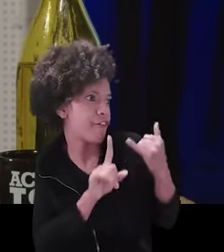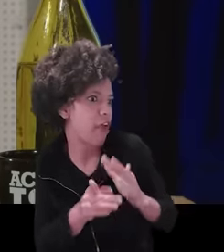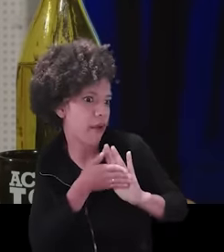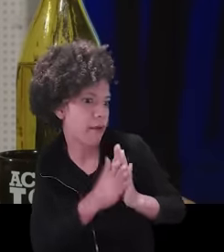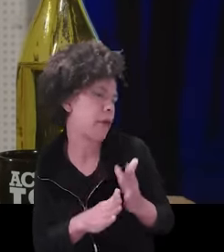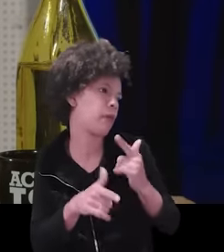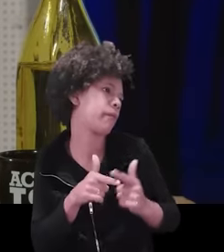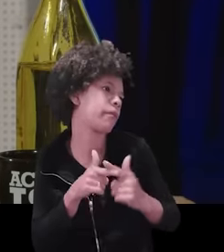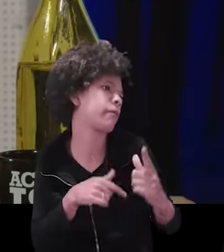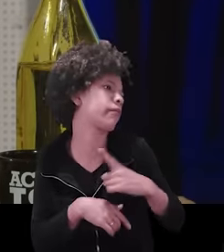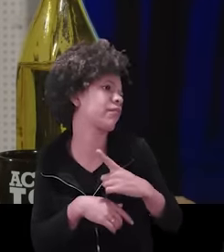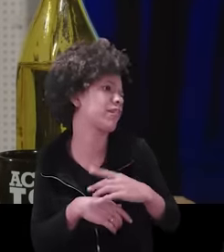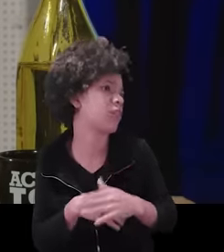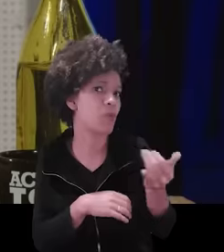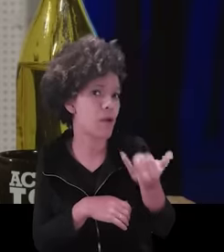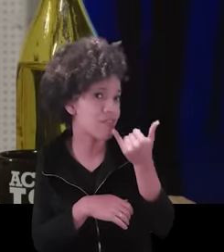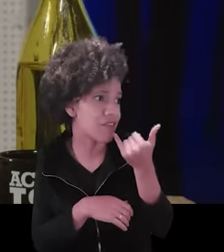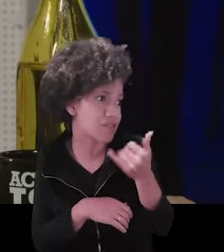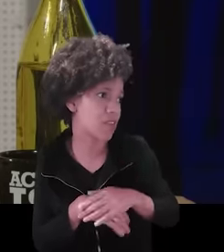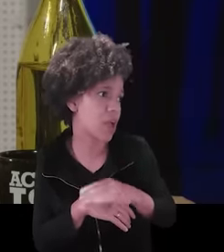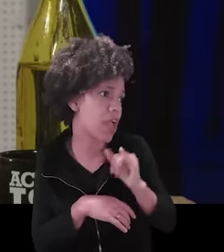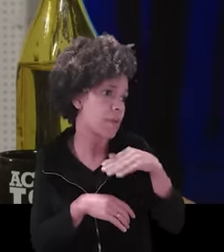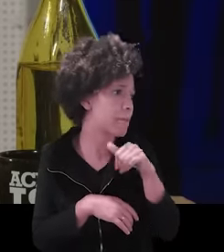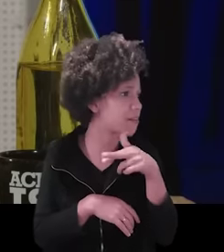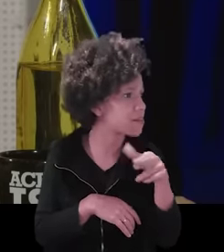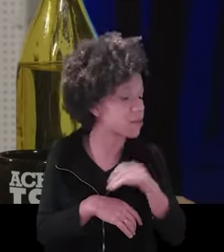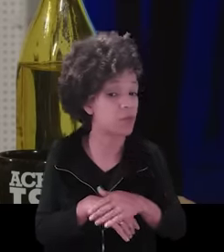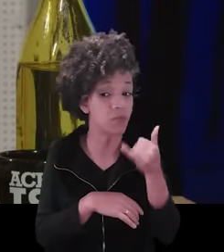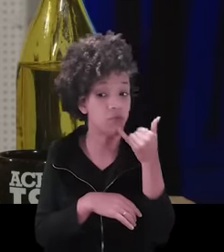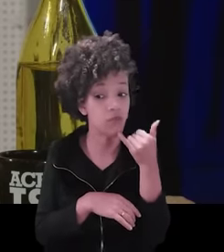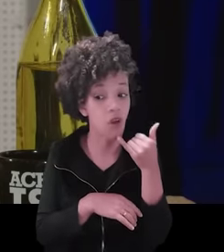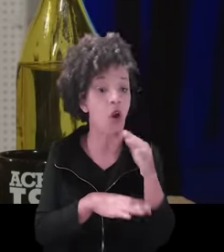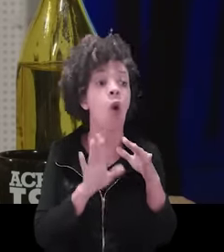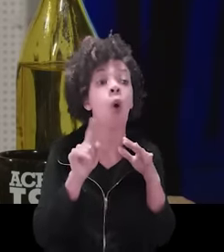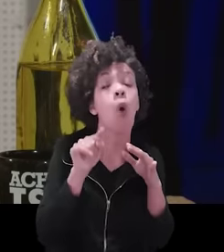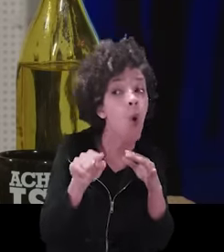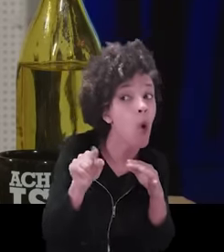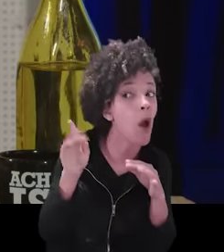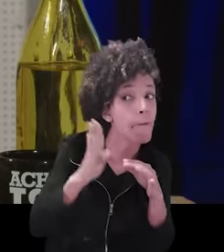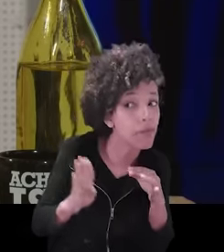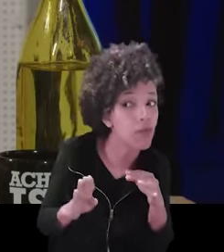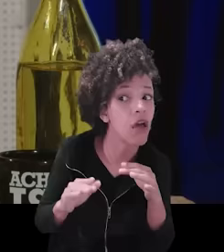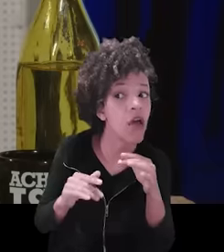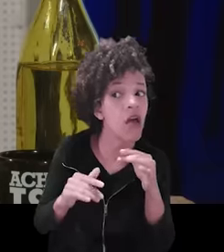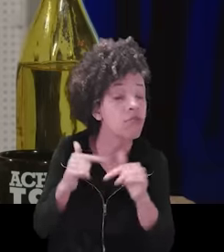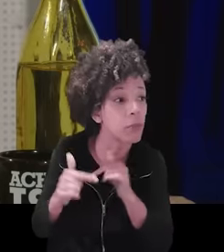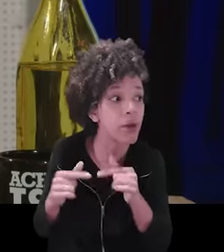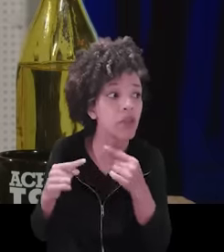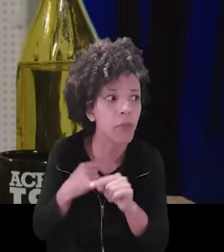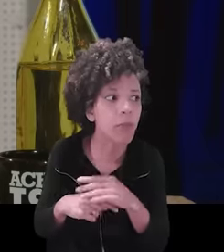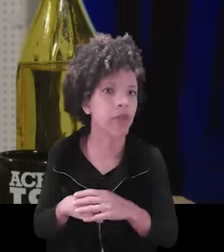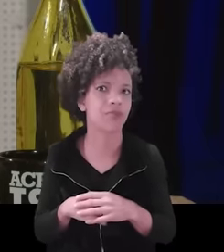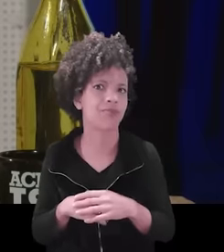ferrar pessoa e acabar com o problema que ele tem uma ligação foi migração lá Fulano tá trabalhando em legal e a pessoa muitas vezes